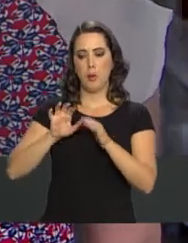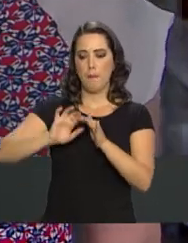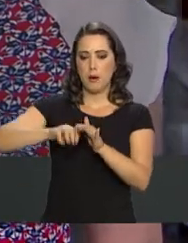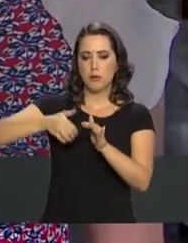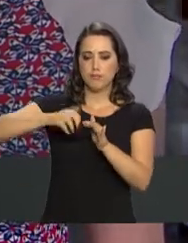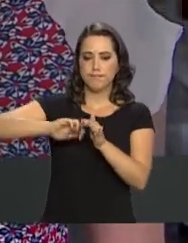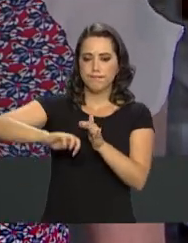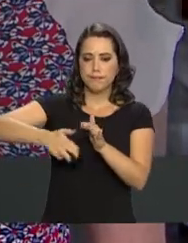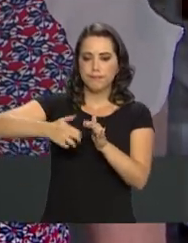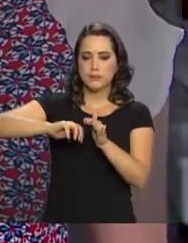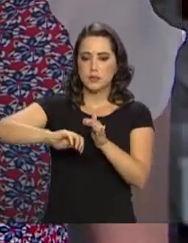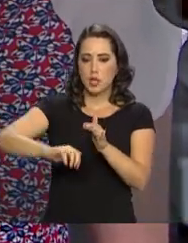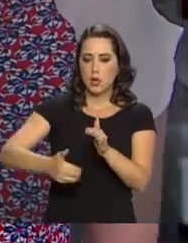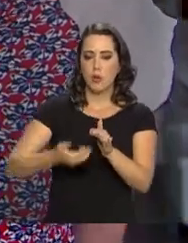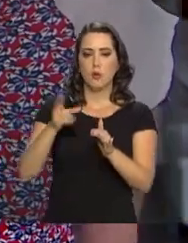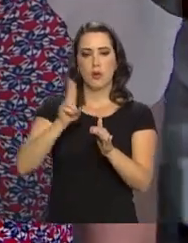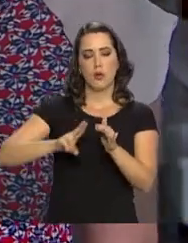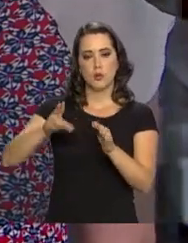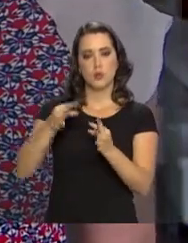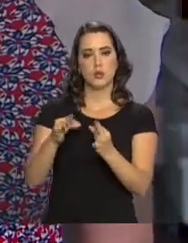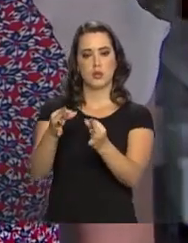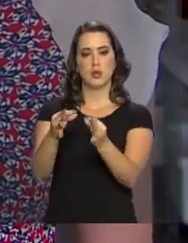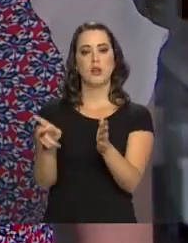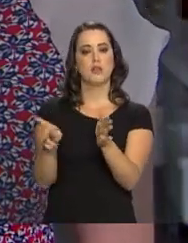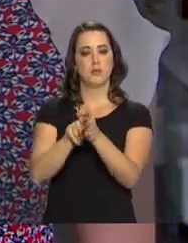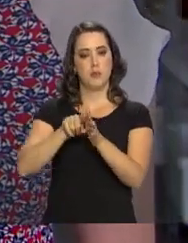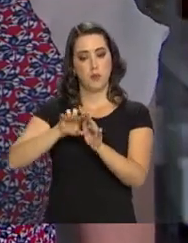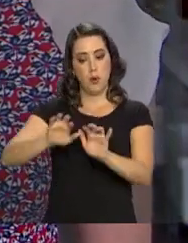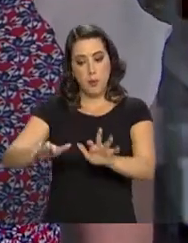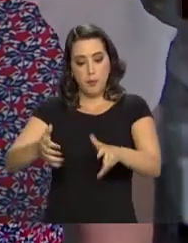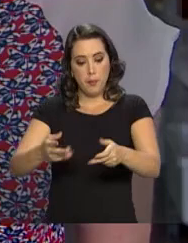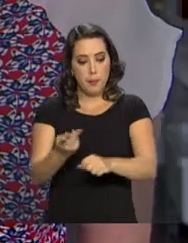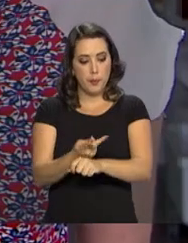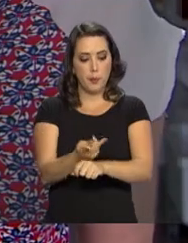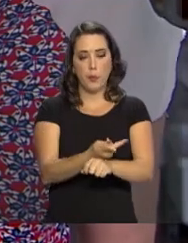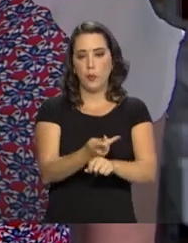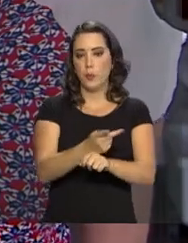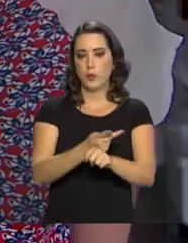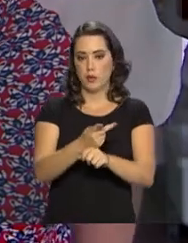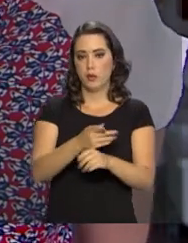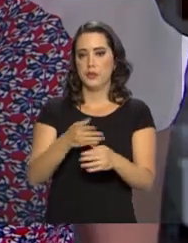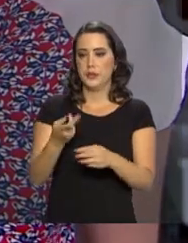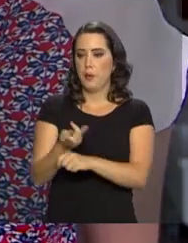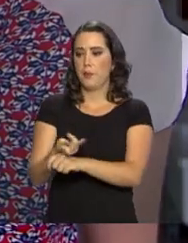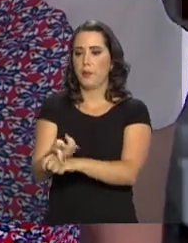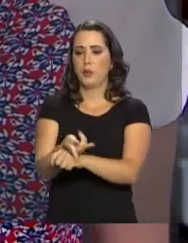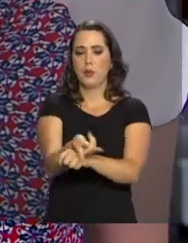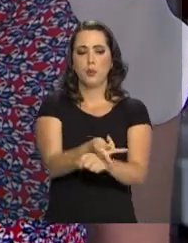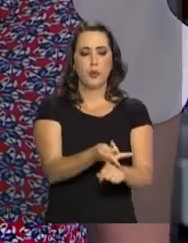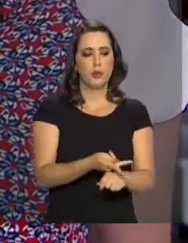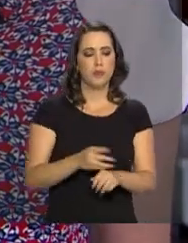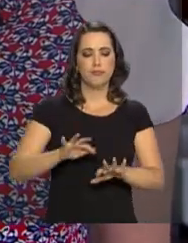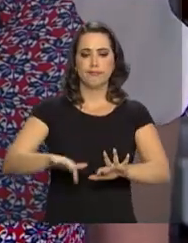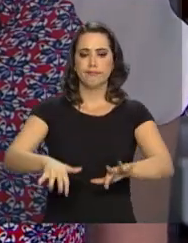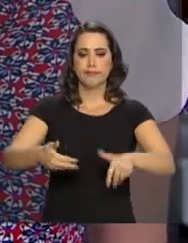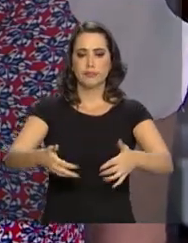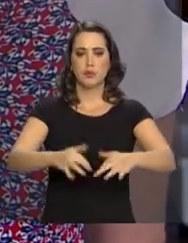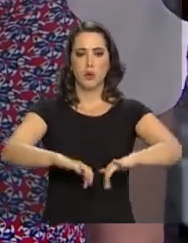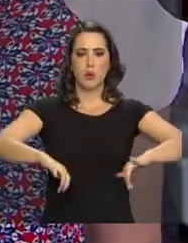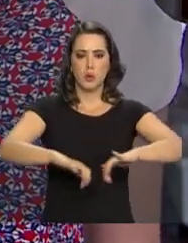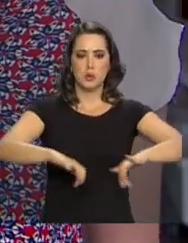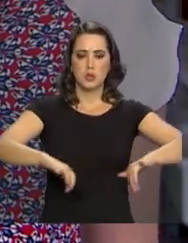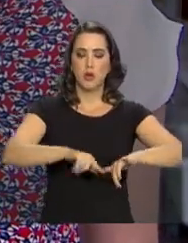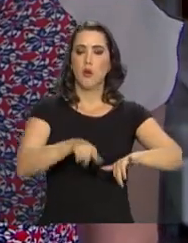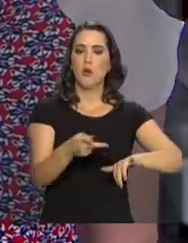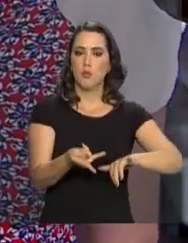escavação arqueológica, onde a gente usou técnicas arqueológicas para buscar essas peças no meio do rejeito. Foram feitas